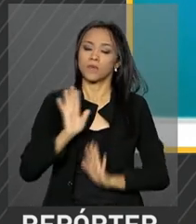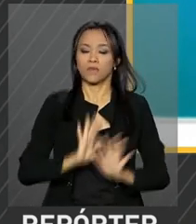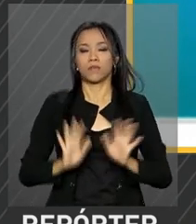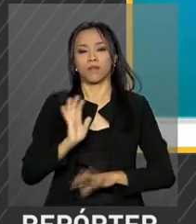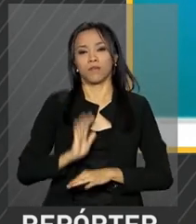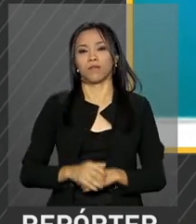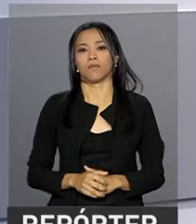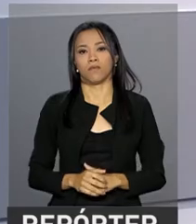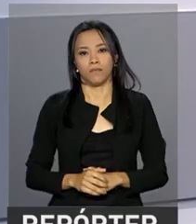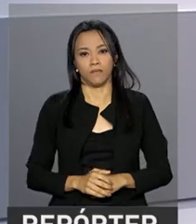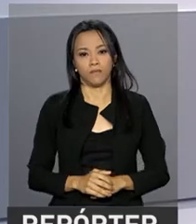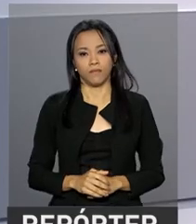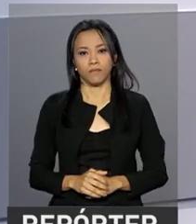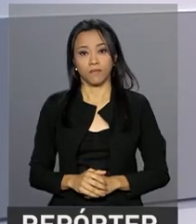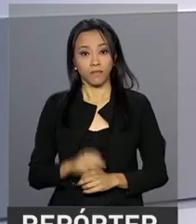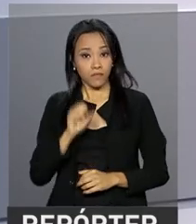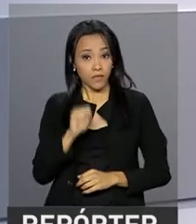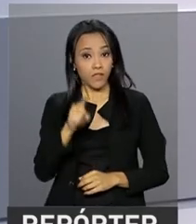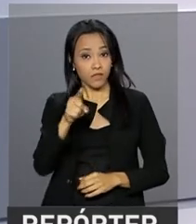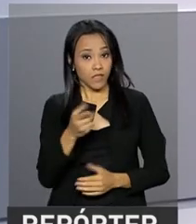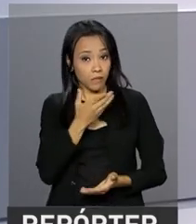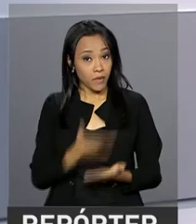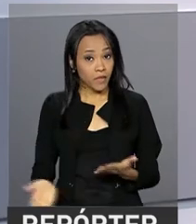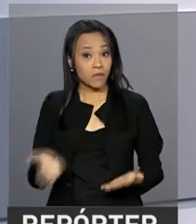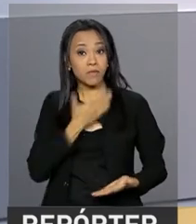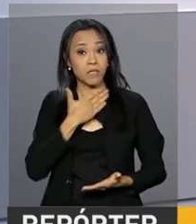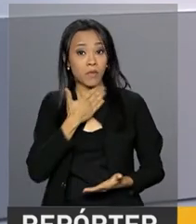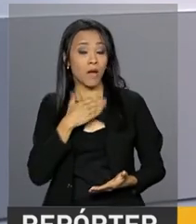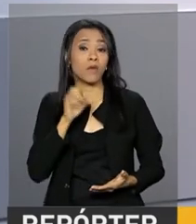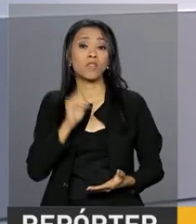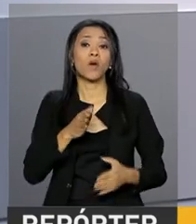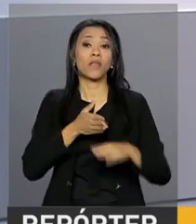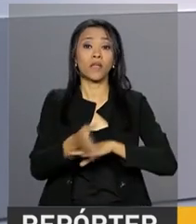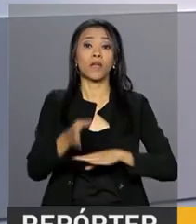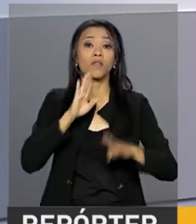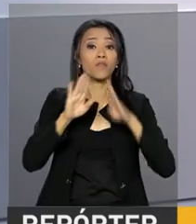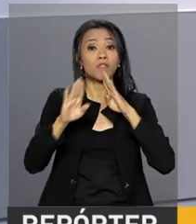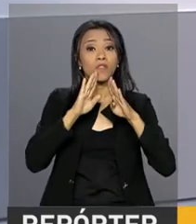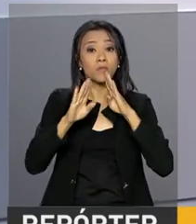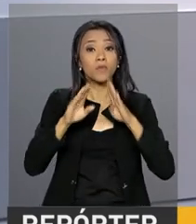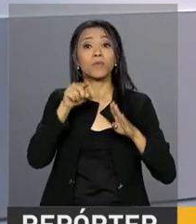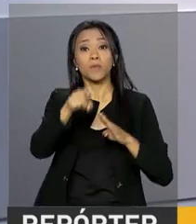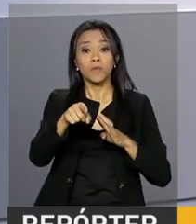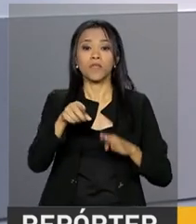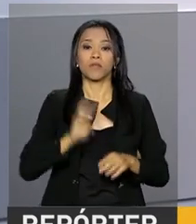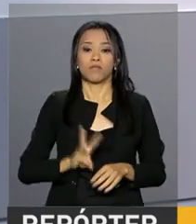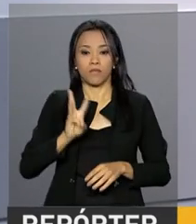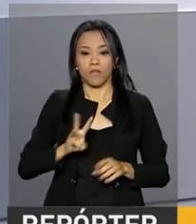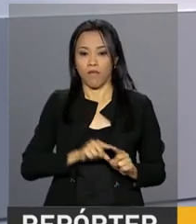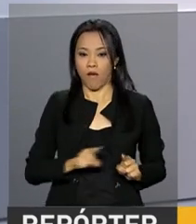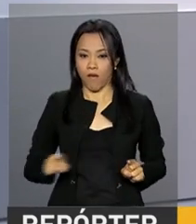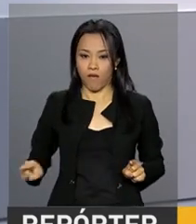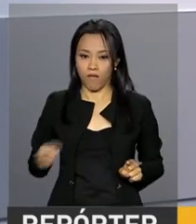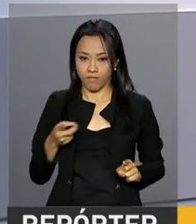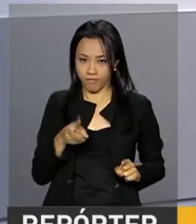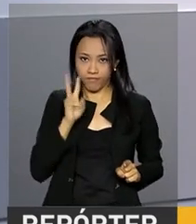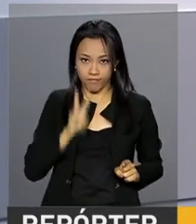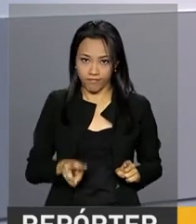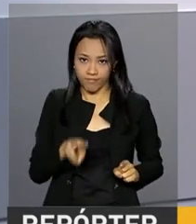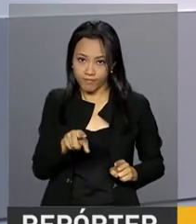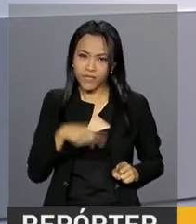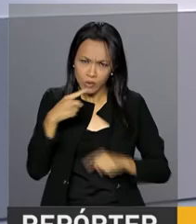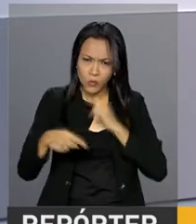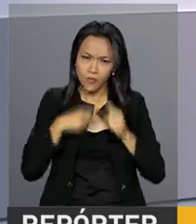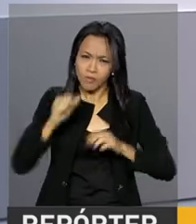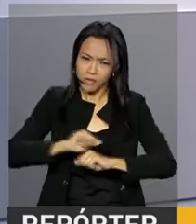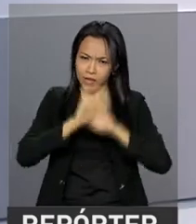nessa hora. Se você perdeu esse bate-papo, basta acessar o Facebook Imprensa Caixa, que os vídeos com as principais dúvidas vão